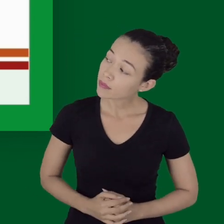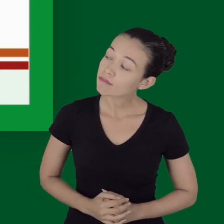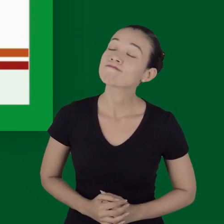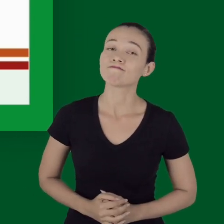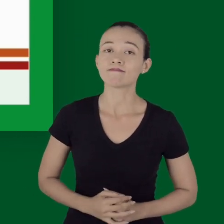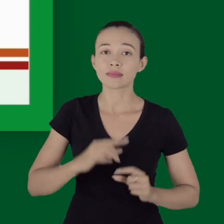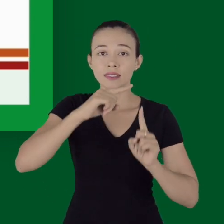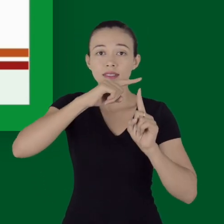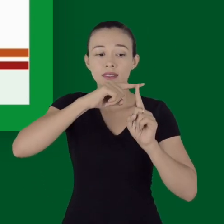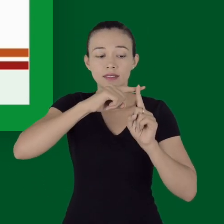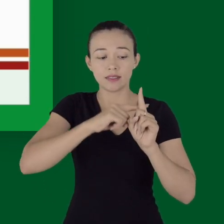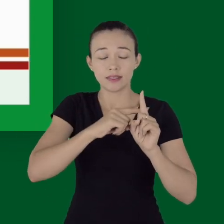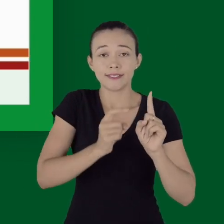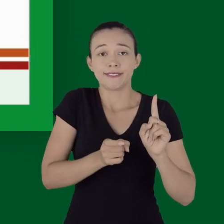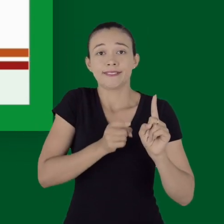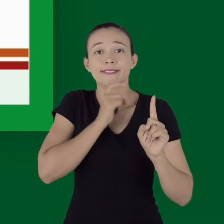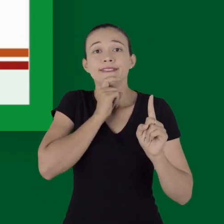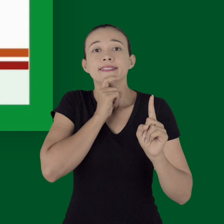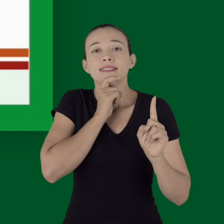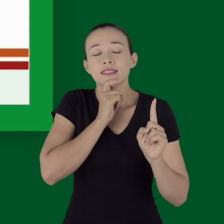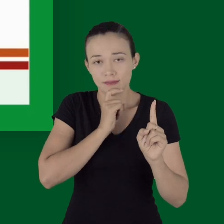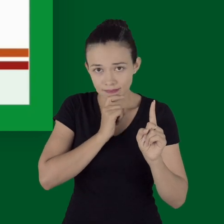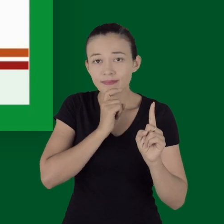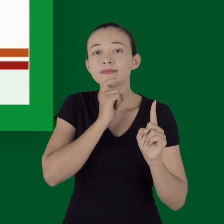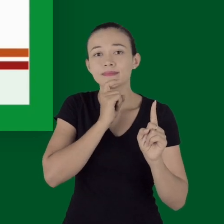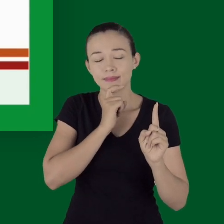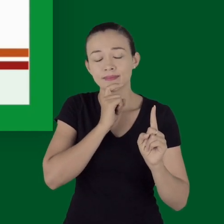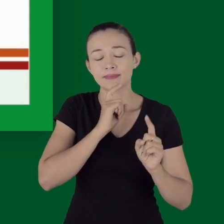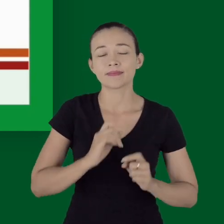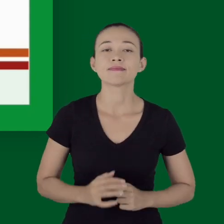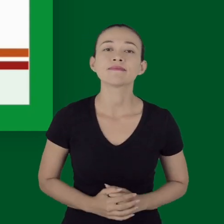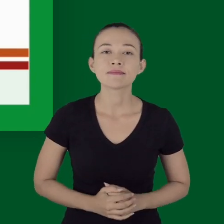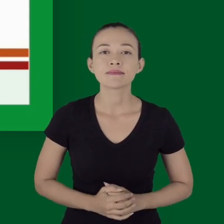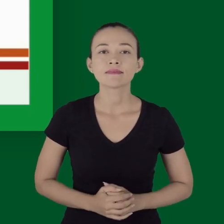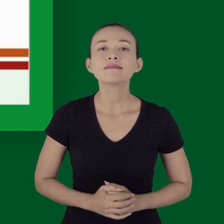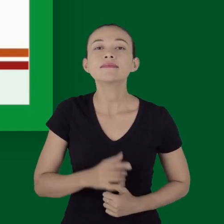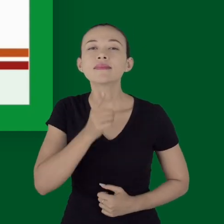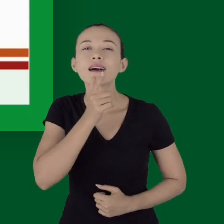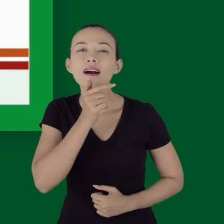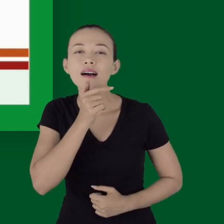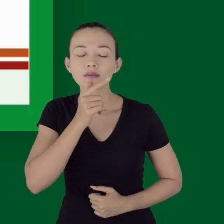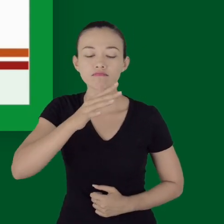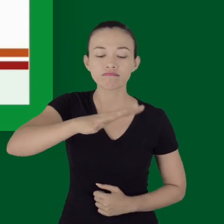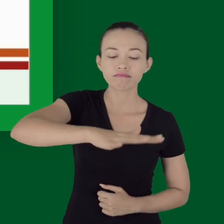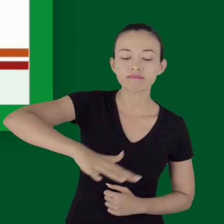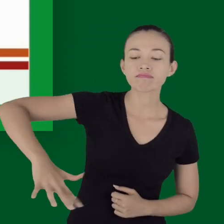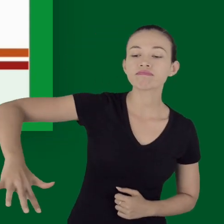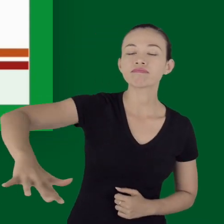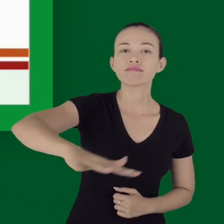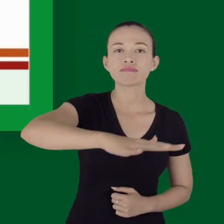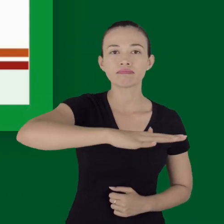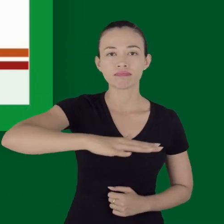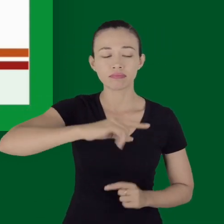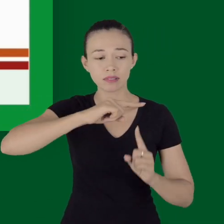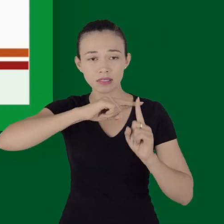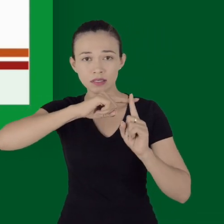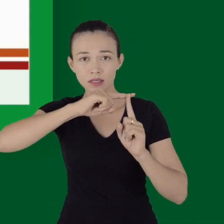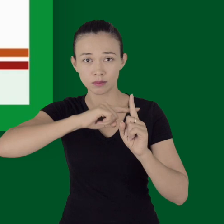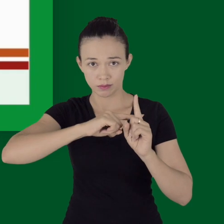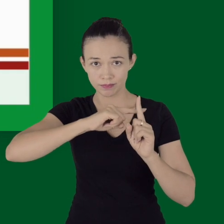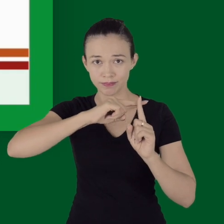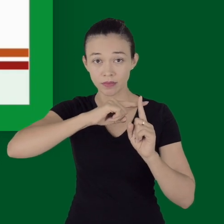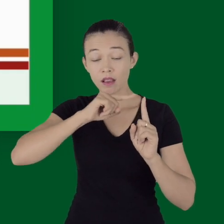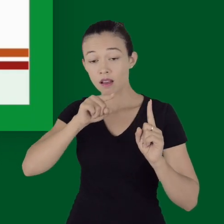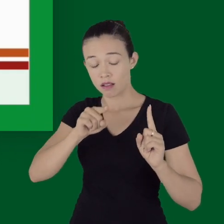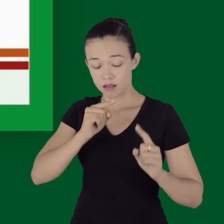hipotermia, né? O choque pelo frio, a própria temperatura da água,